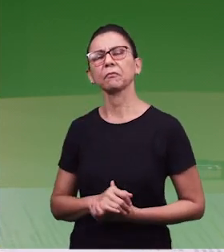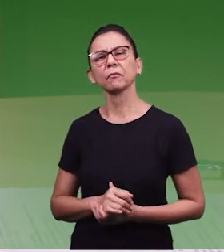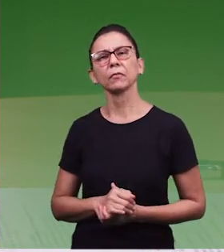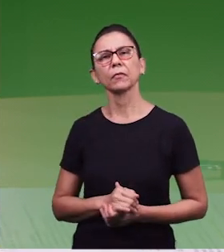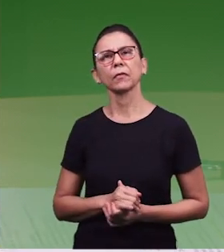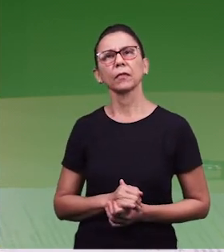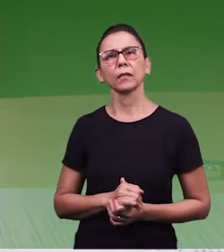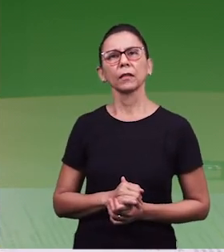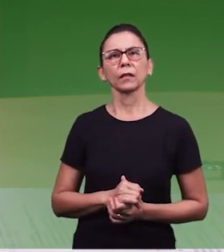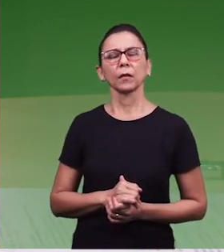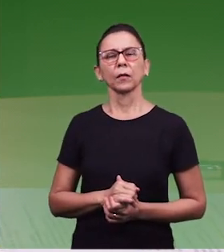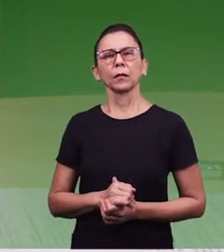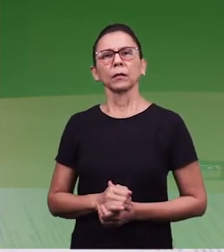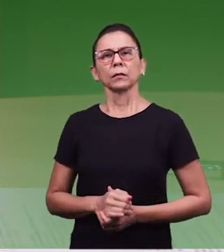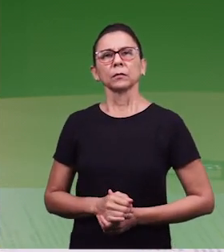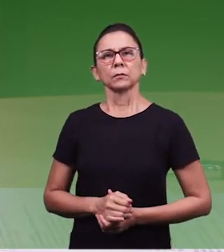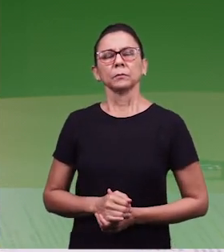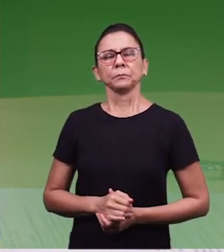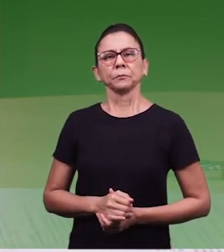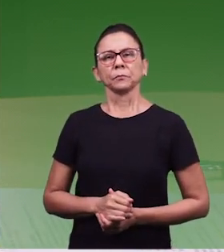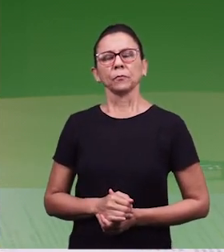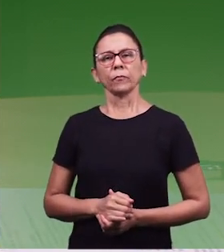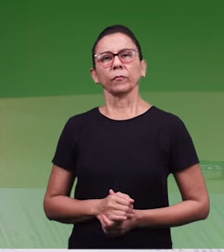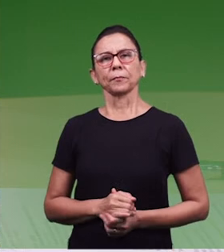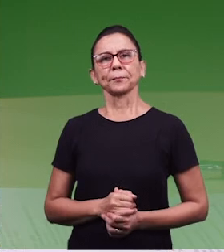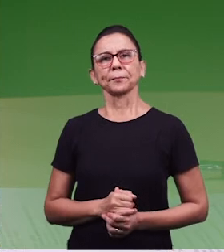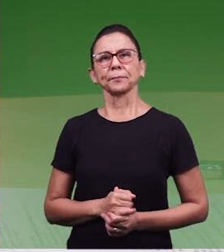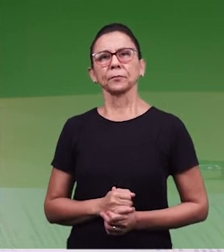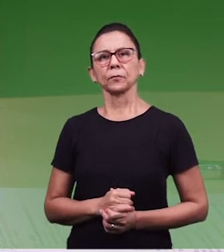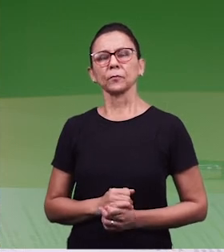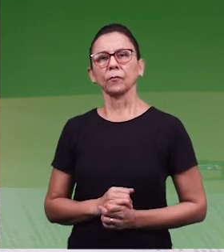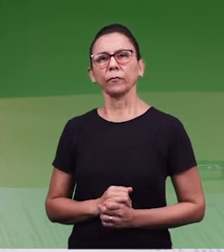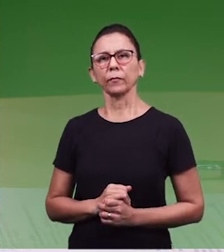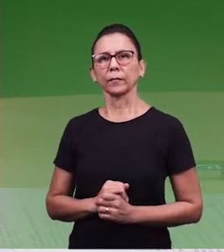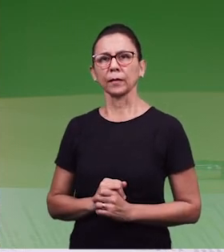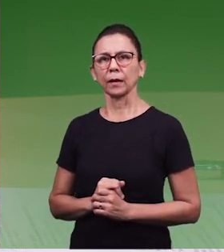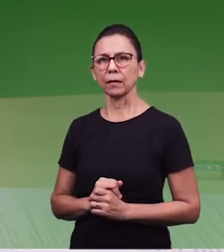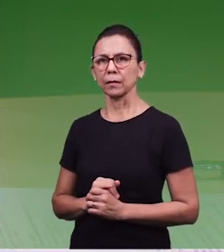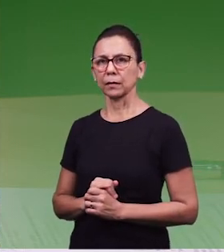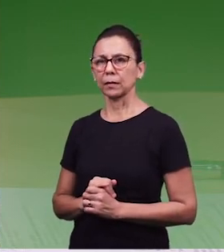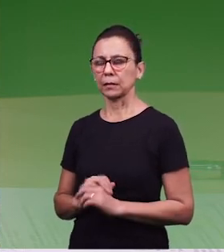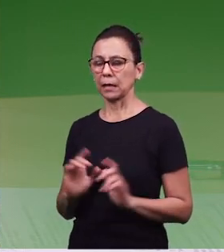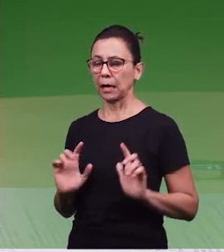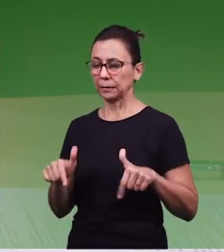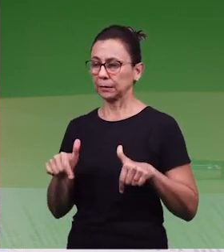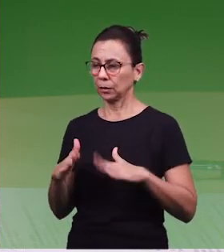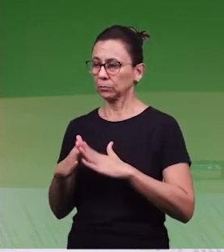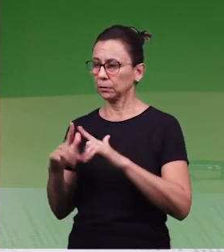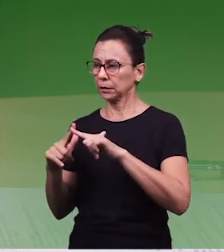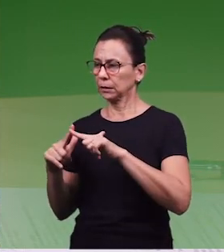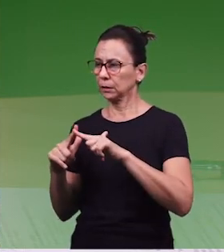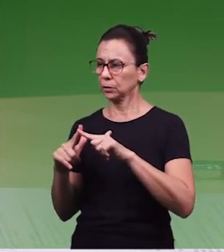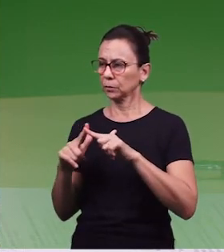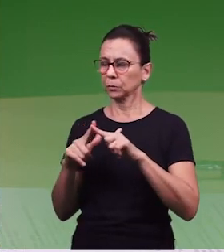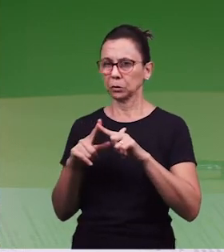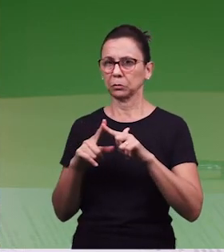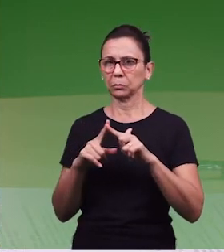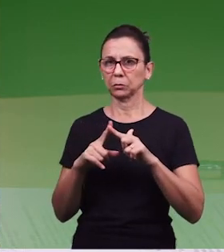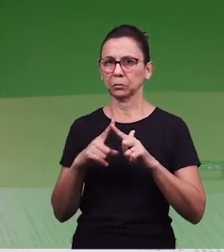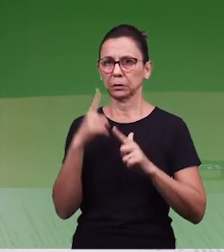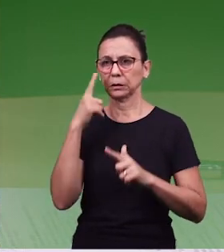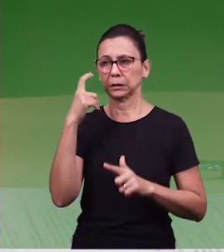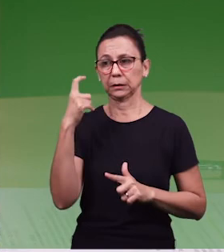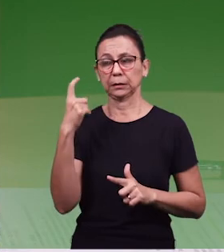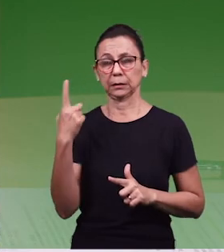posição e essa atitude da igreja, né? Inclusive, você falou sobre a perseverar, sobre